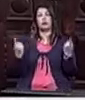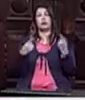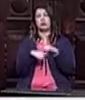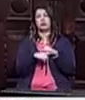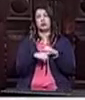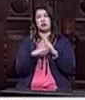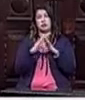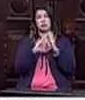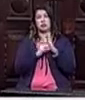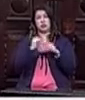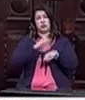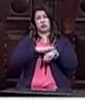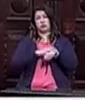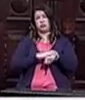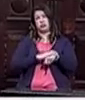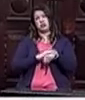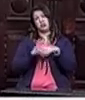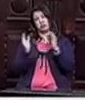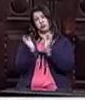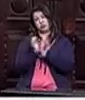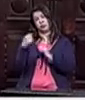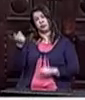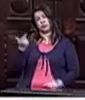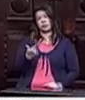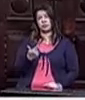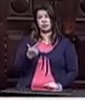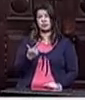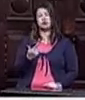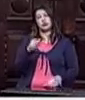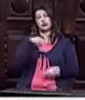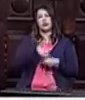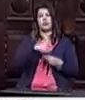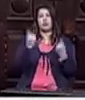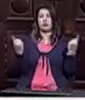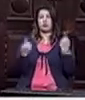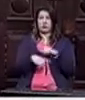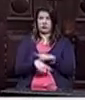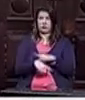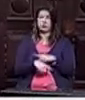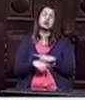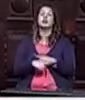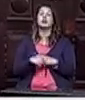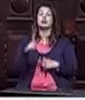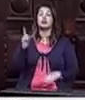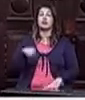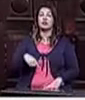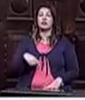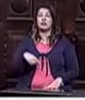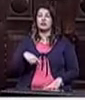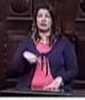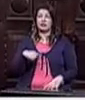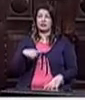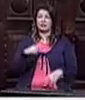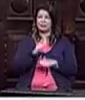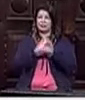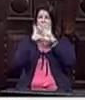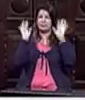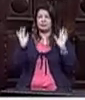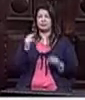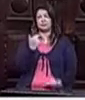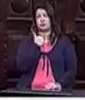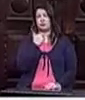não ser pela autoria. A emenda é do PSOL, então vota contra. São emendas de transparência. Ou o que é pior, não pode